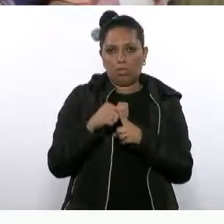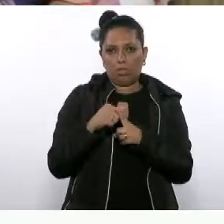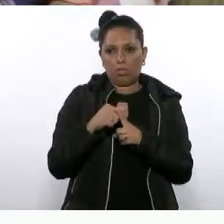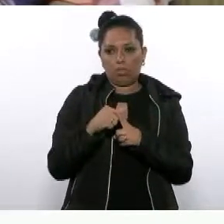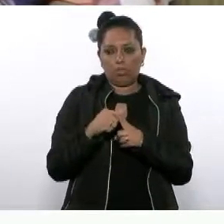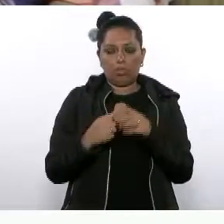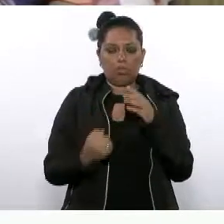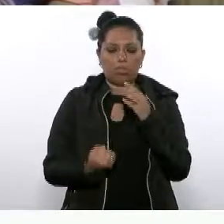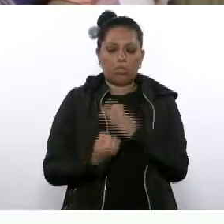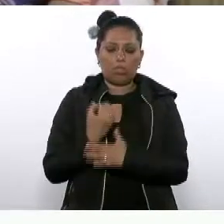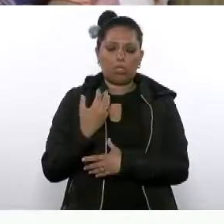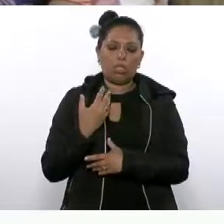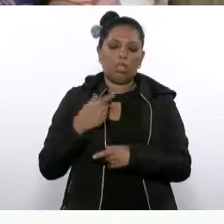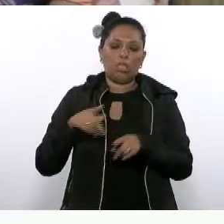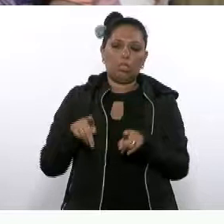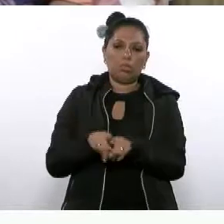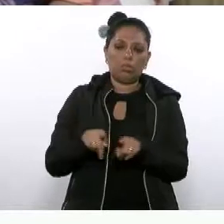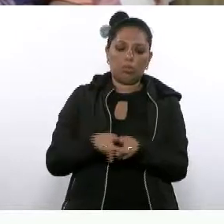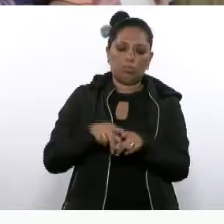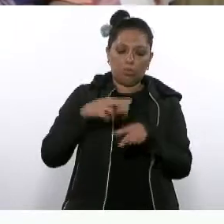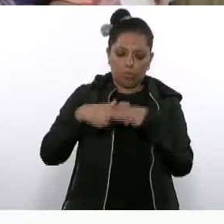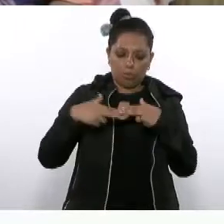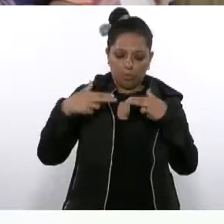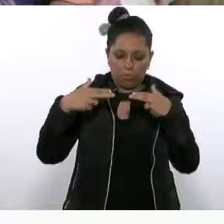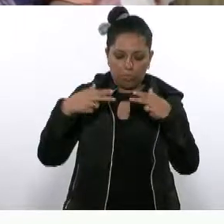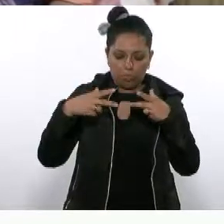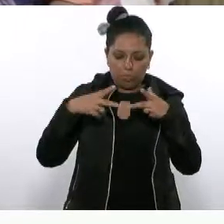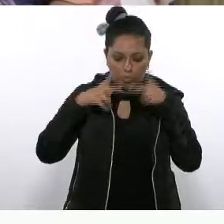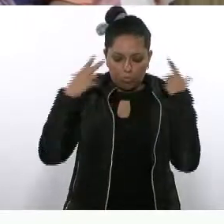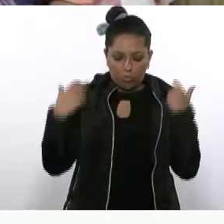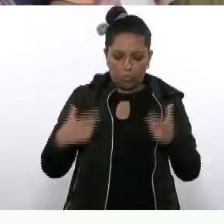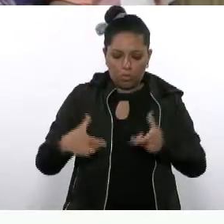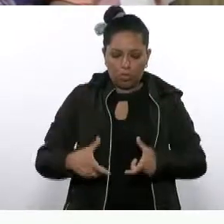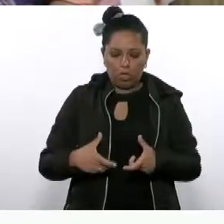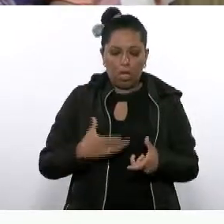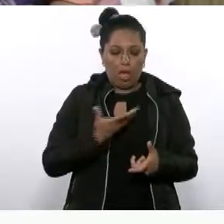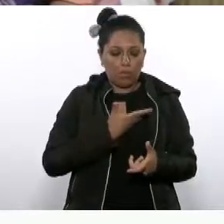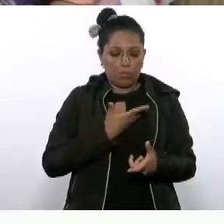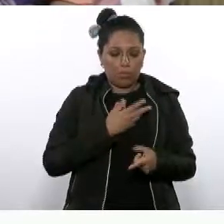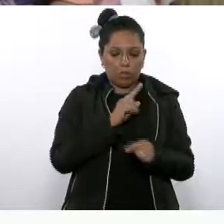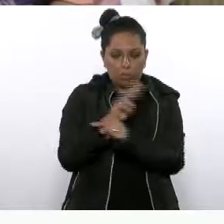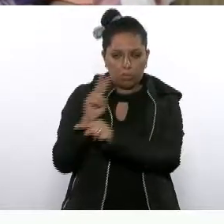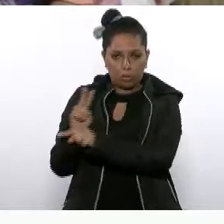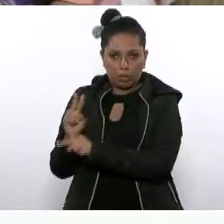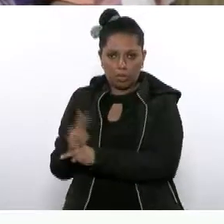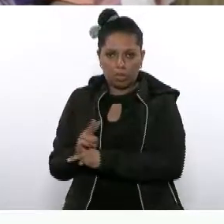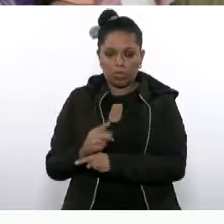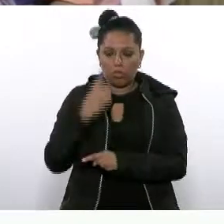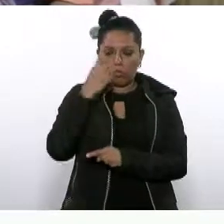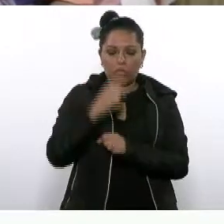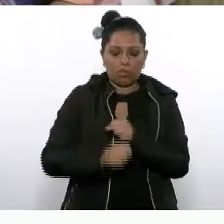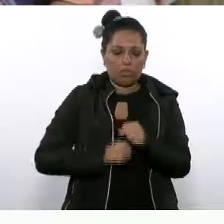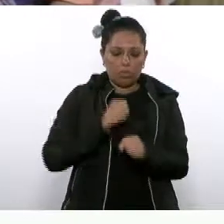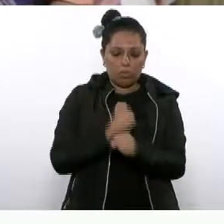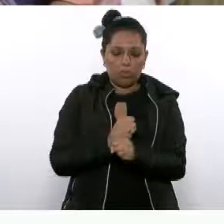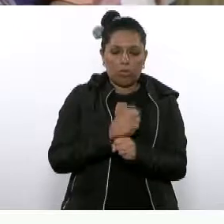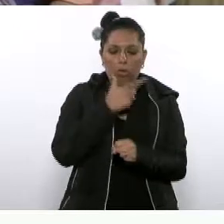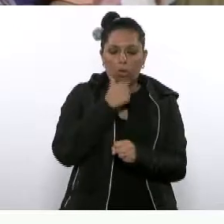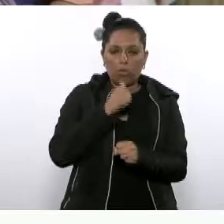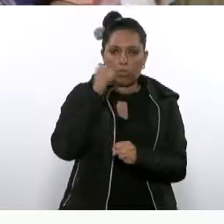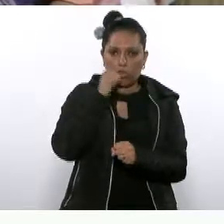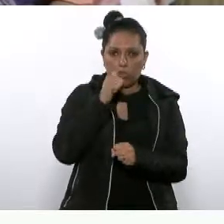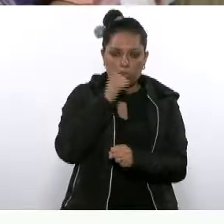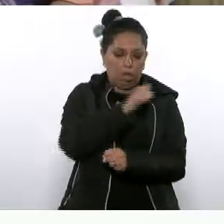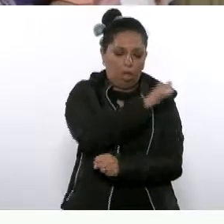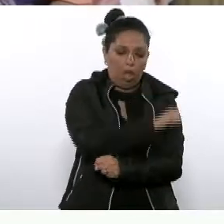Fica criada a premiação, seria um prêmio, Olhar do Colega que Protege, a ser atribuído uma vez por ano entre os alunas e alunos